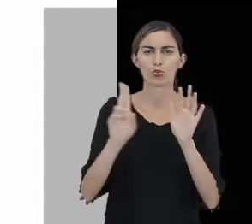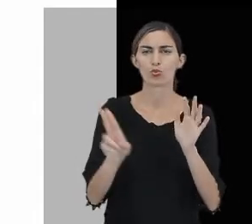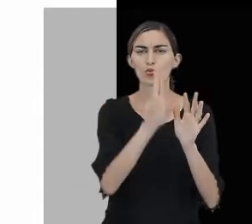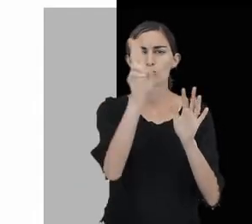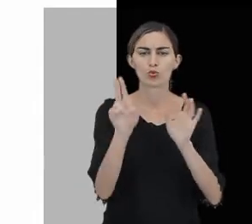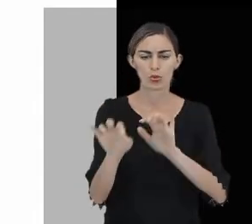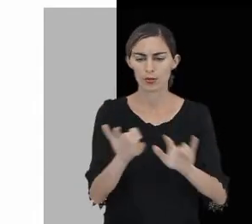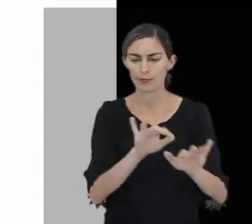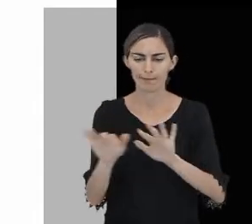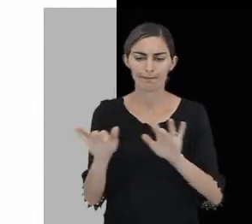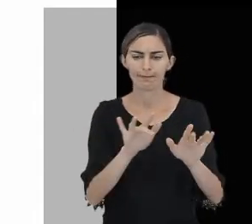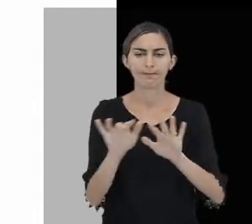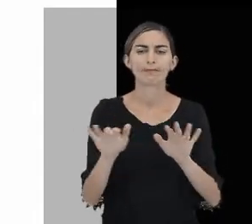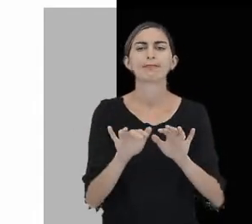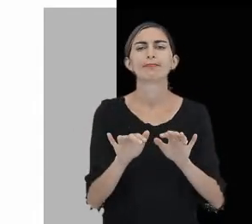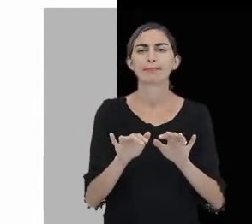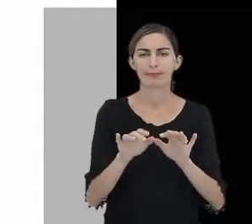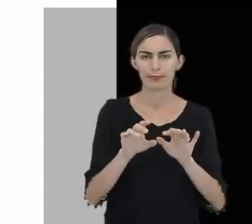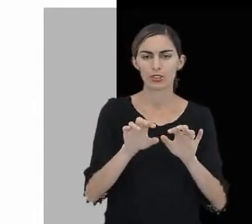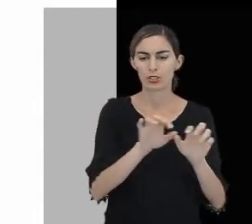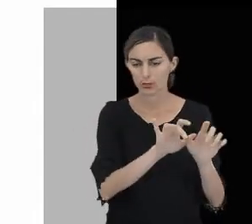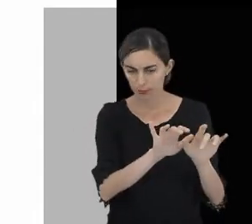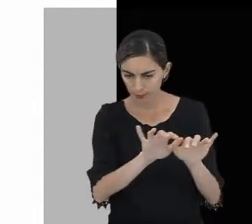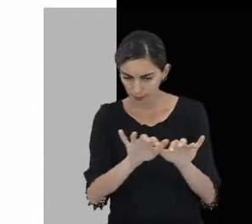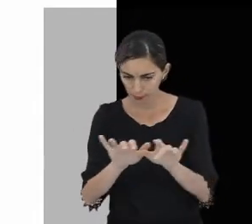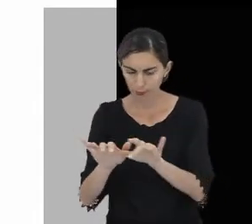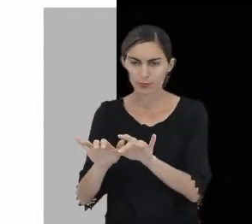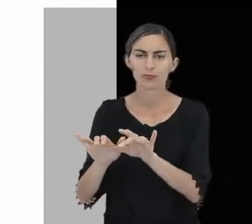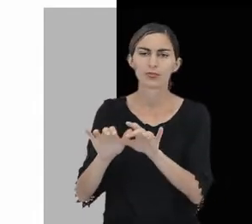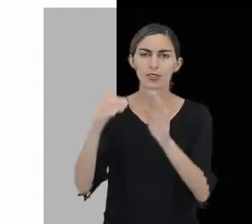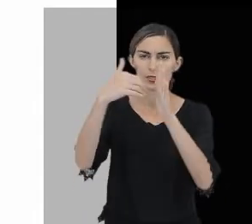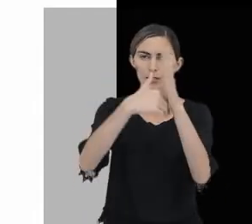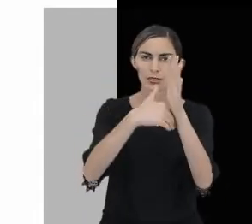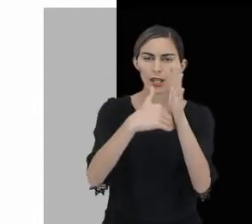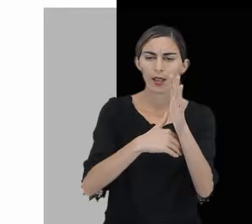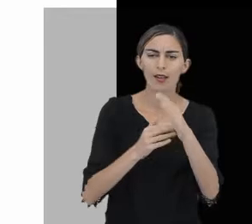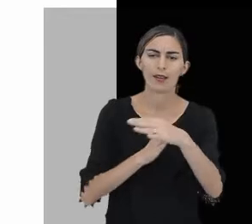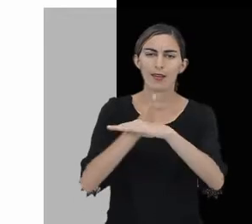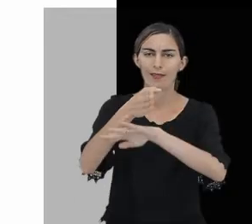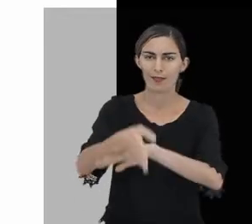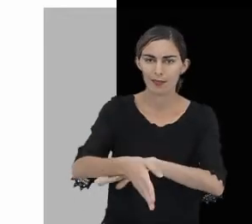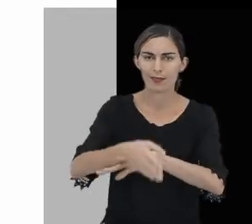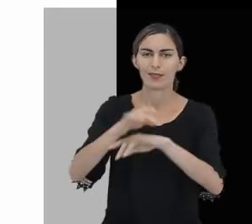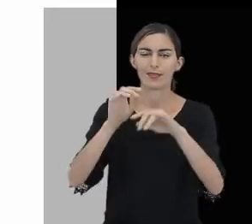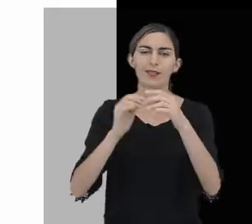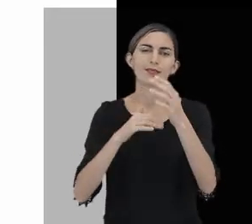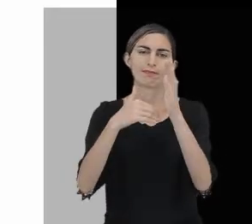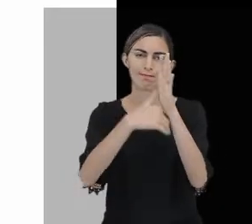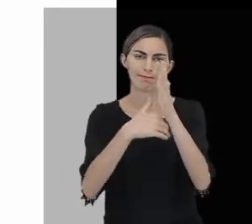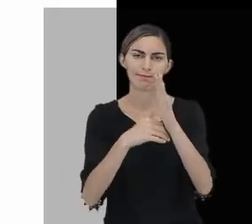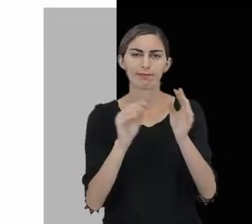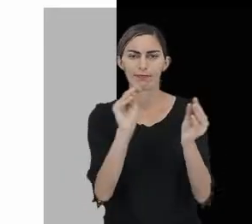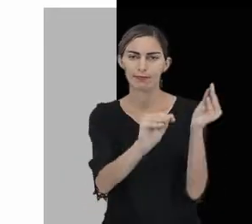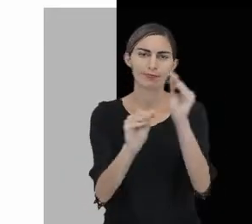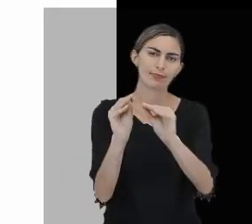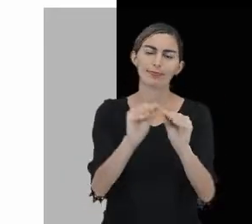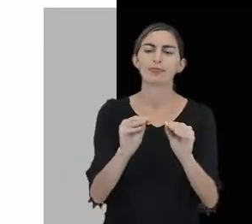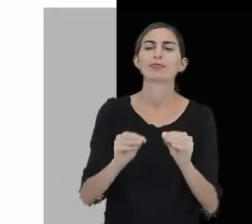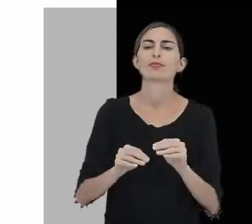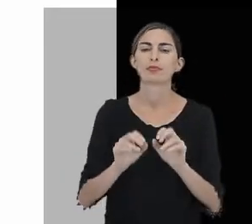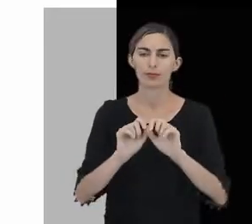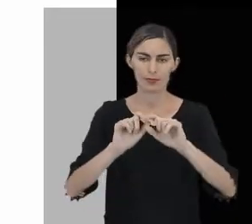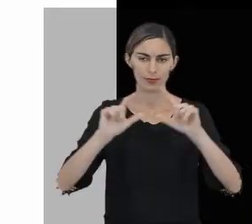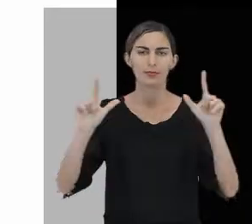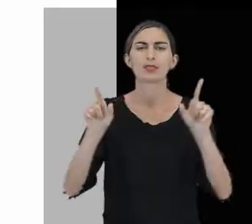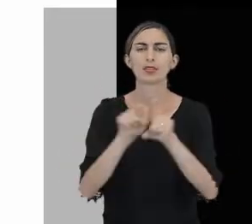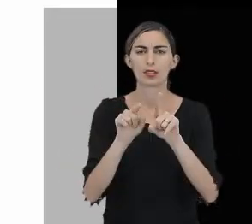digitar o login dele, é um campo editável que o usuário vai digitar o login dele. Então o tamanho desse Edit Text